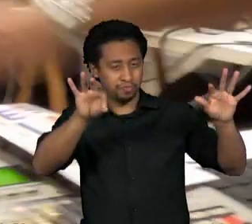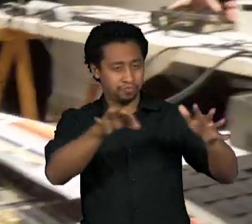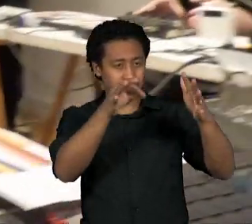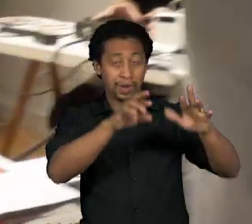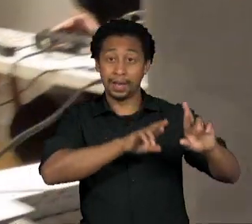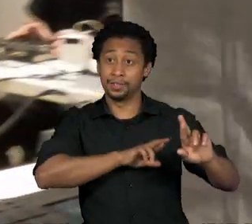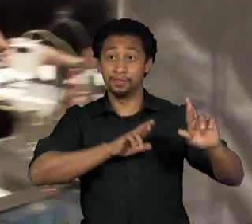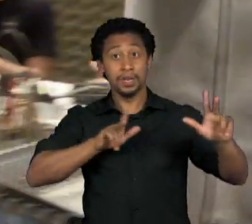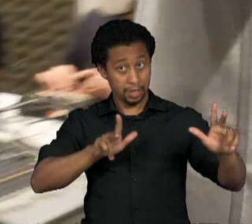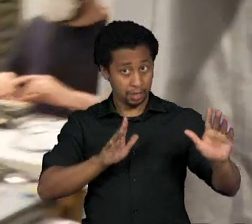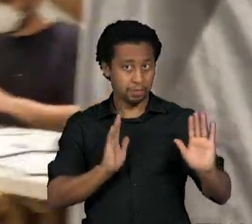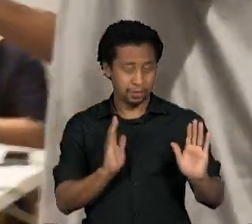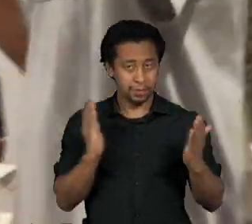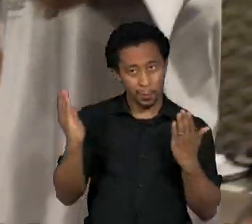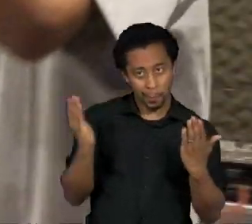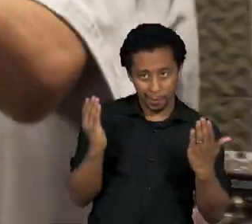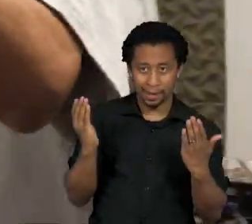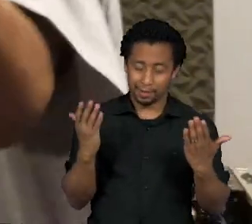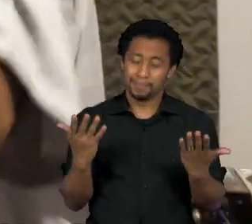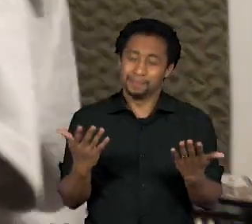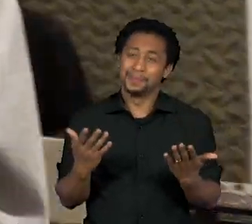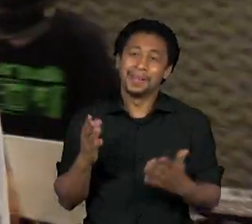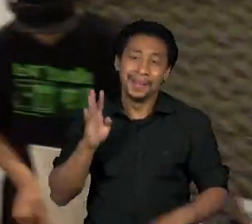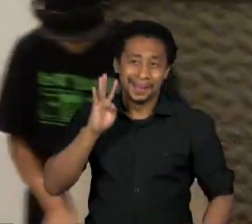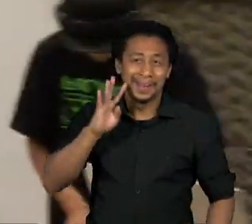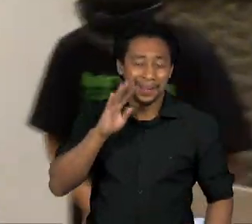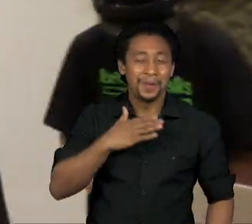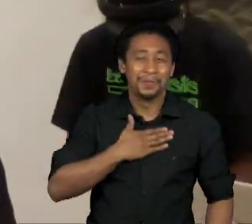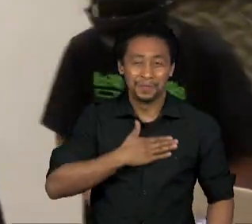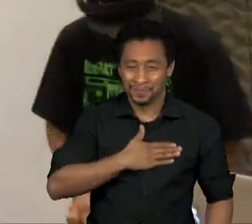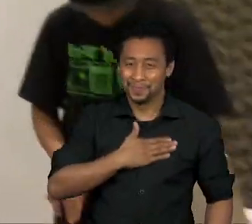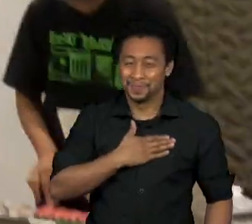Então isso daí veio agregar bastante.